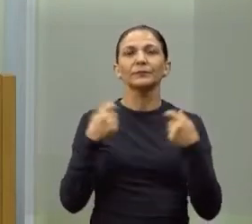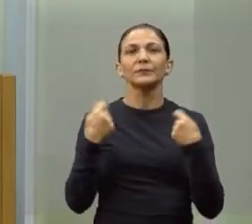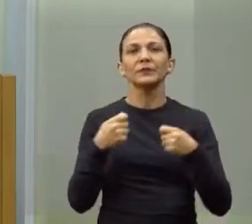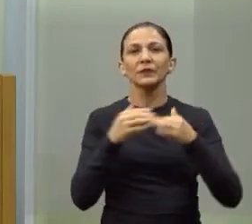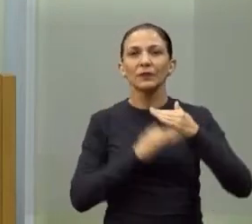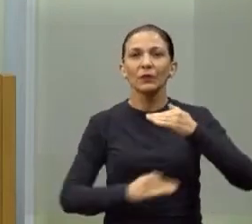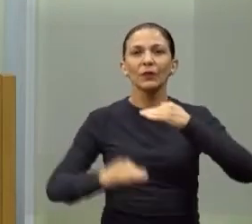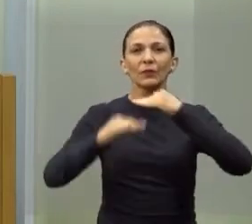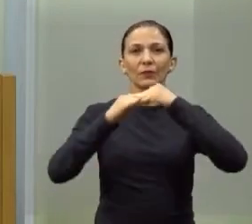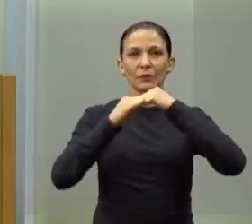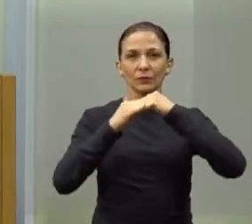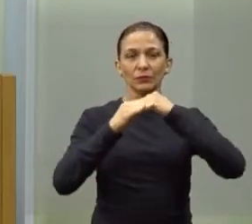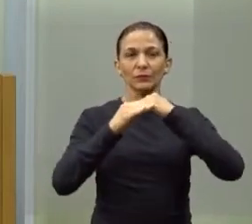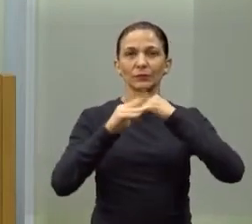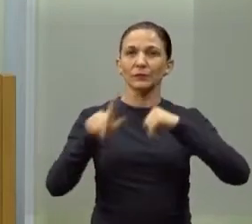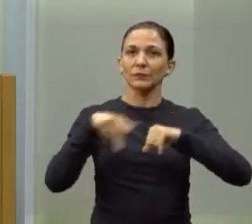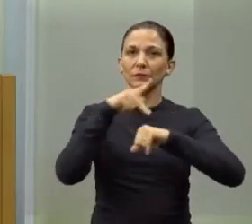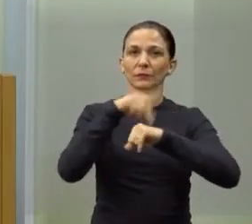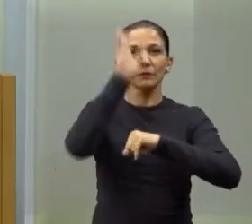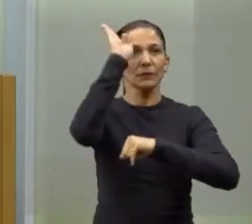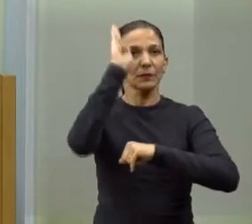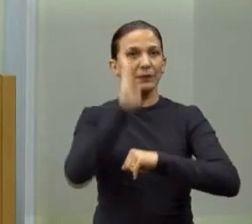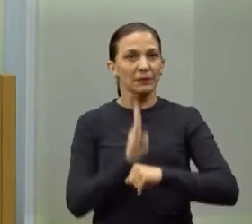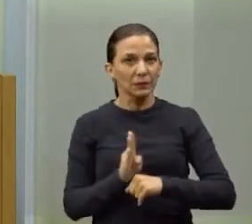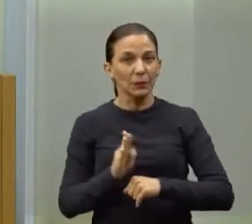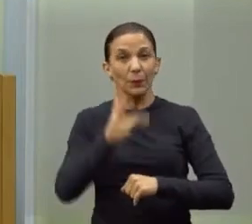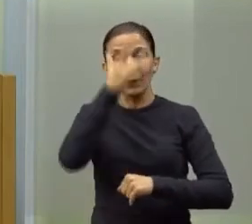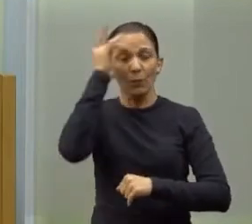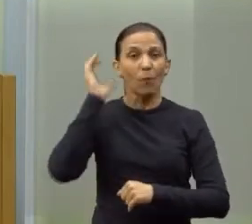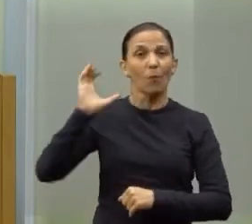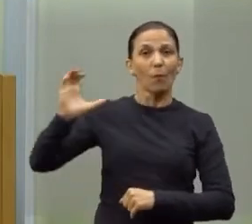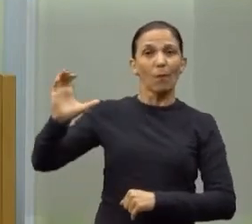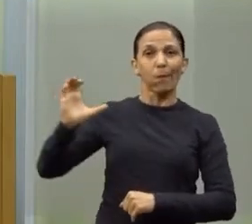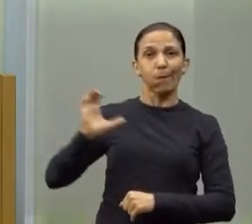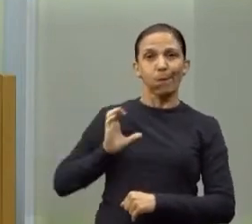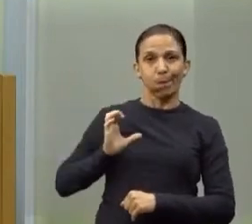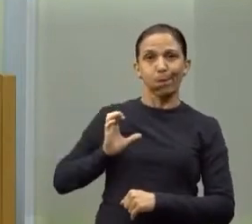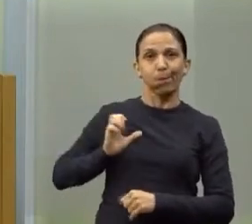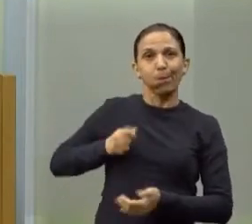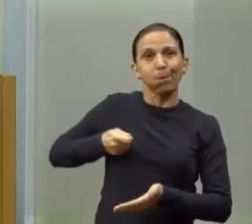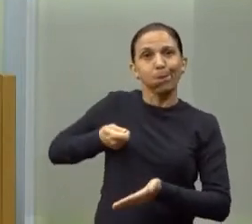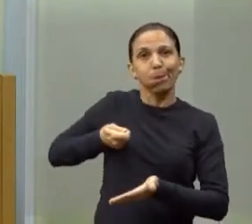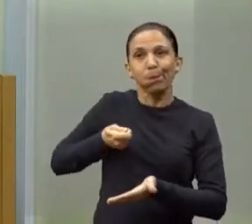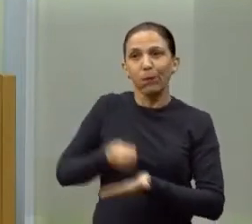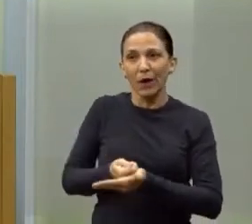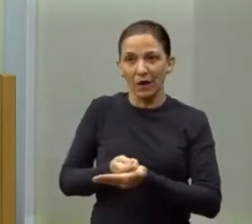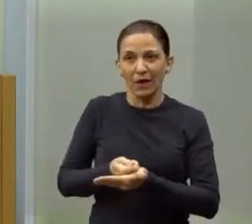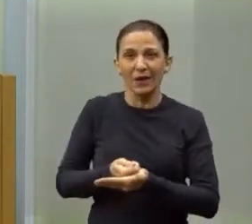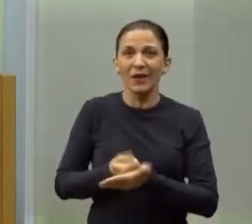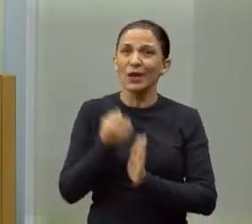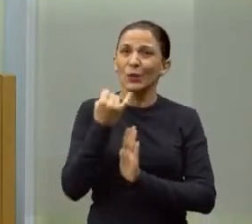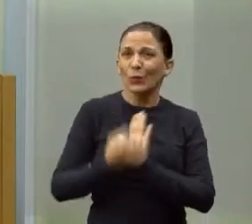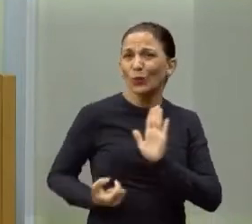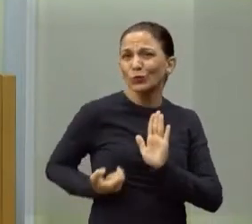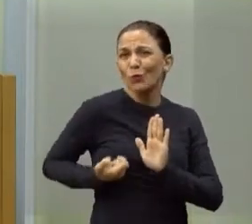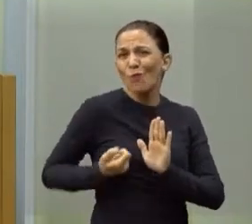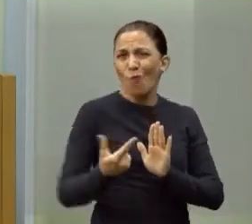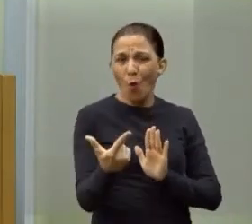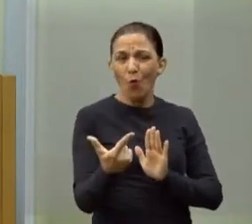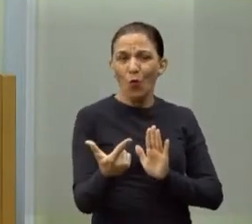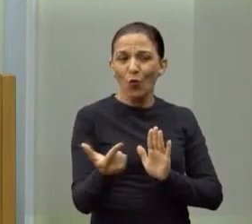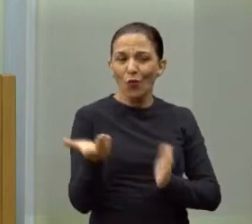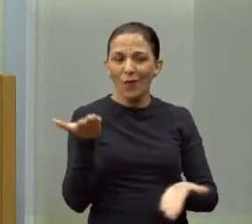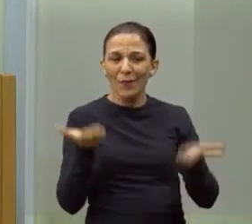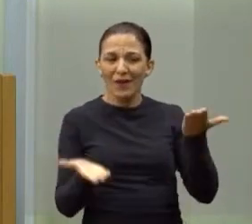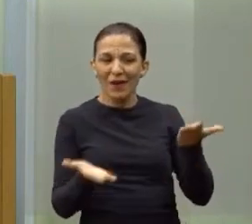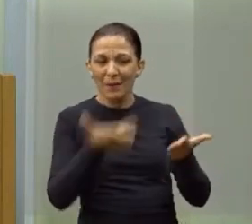equidade. O fato que o nosso país, os mais ricos, Carlão, pagam proporcionalmente pouco imposto,